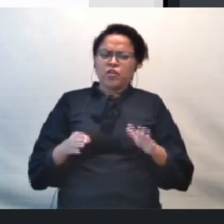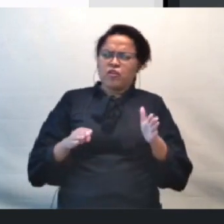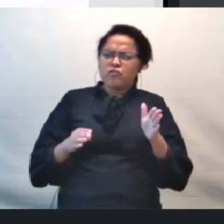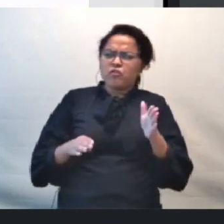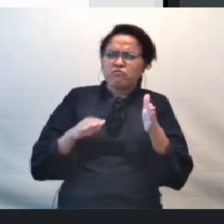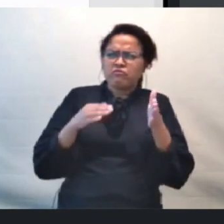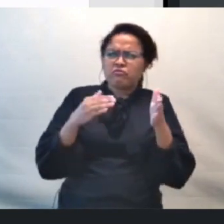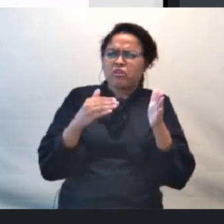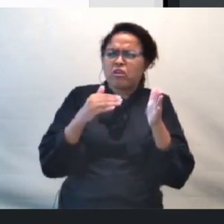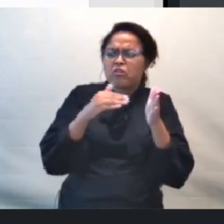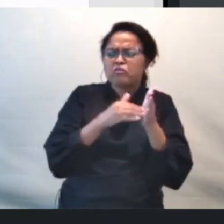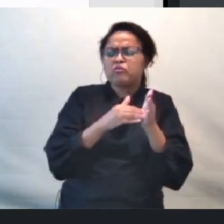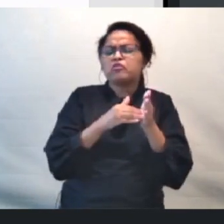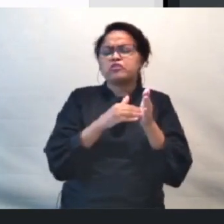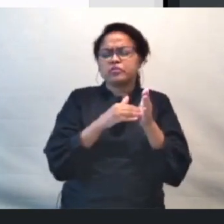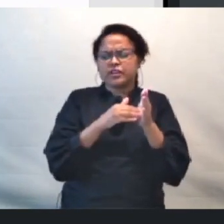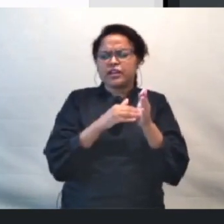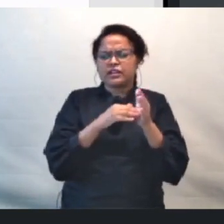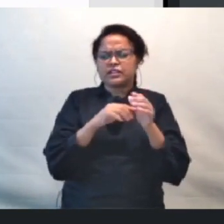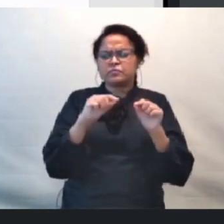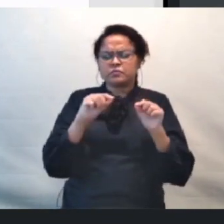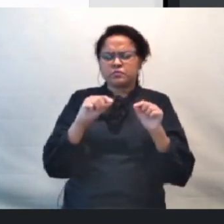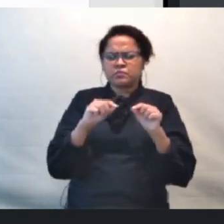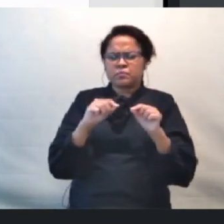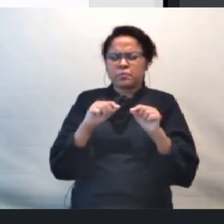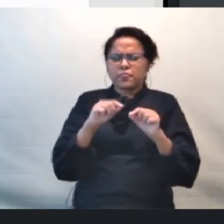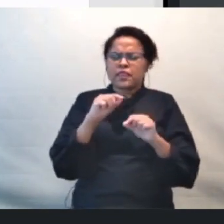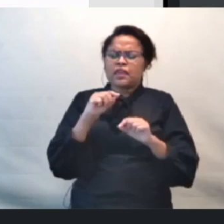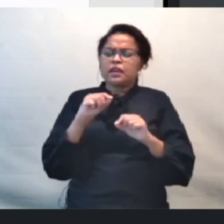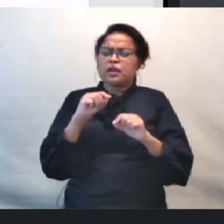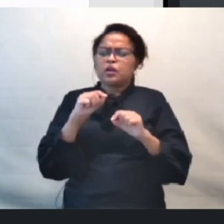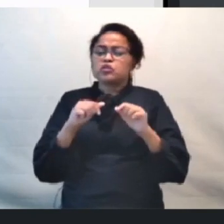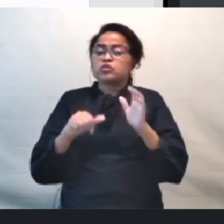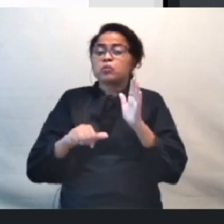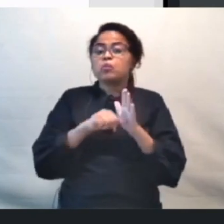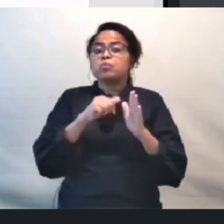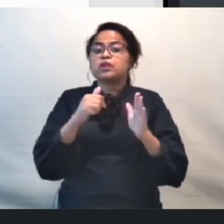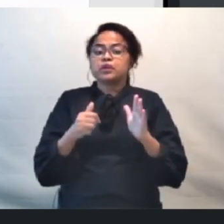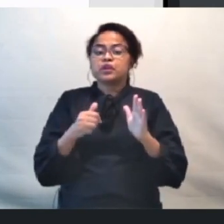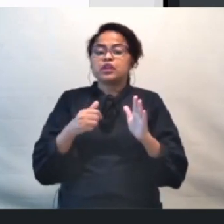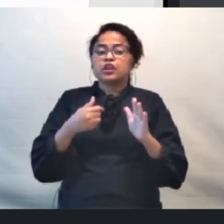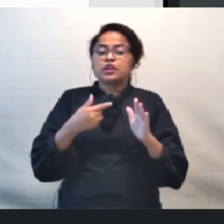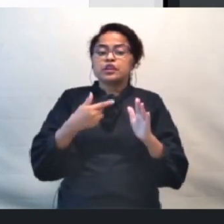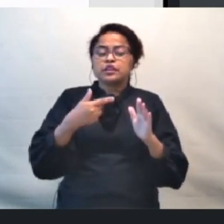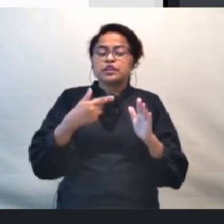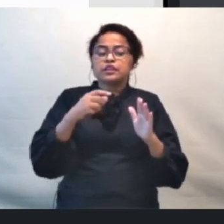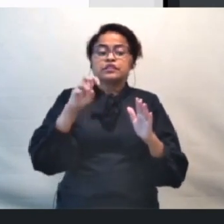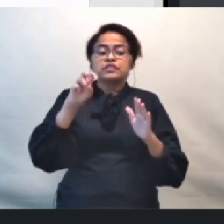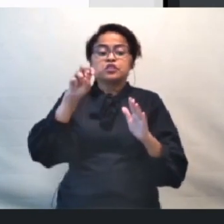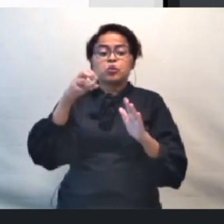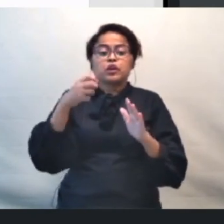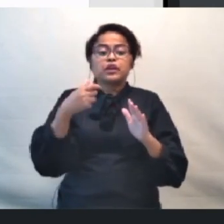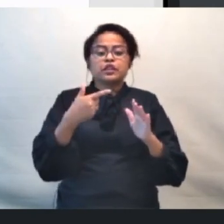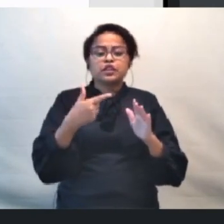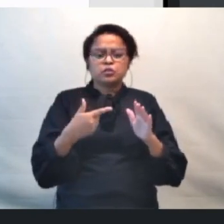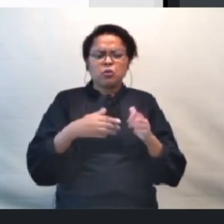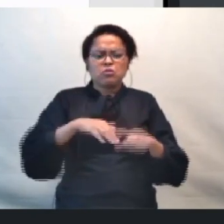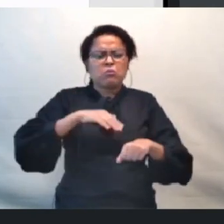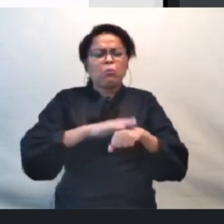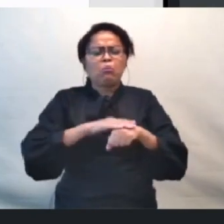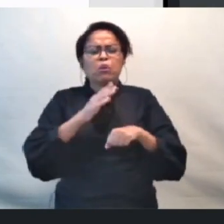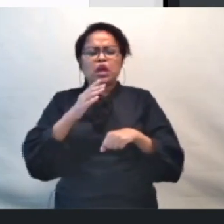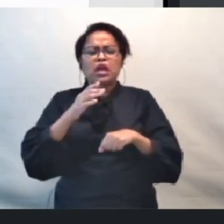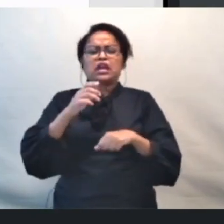que está previsto no PPAG. Tá? Então, primeiro, a gente chama a atenção só para o primeiro, mais 52 mil alunos matriculados na educação infantil na